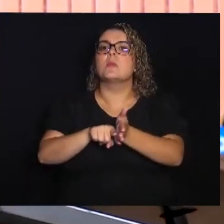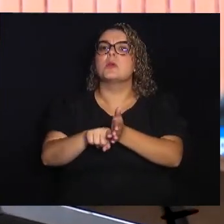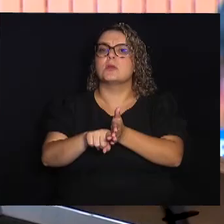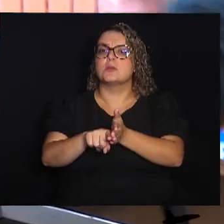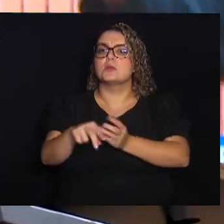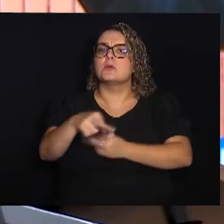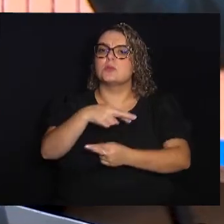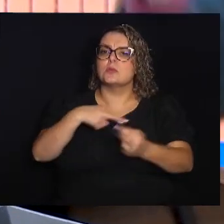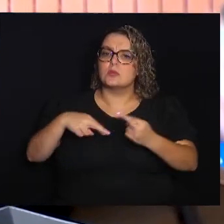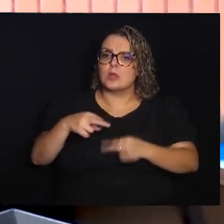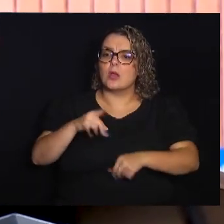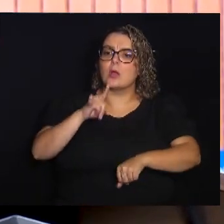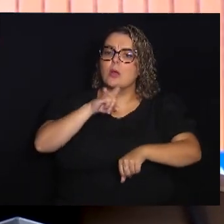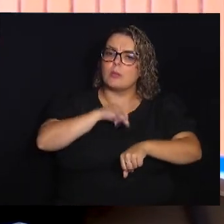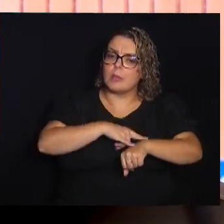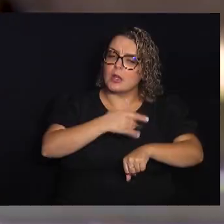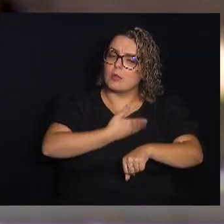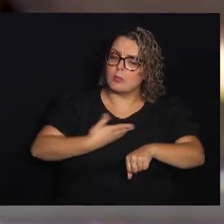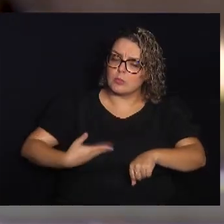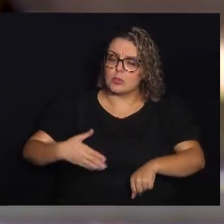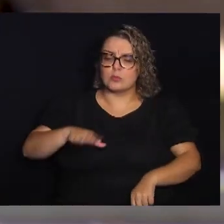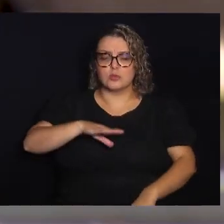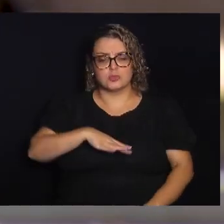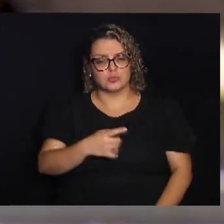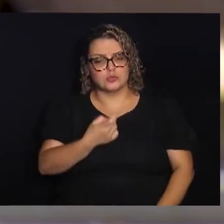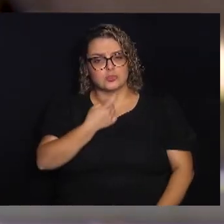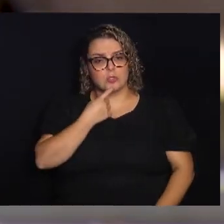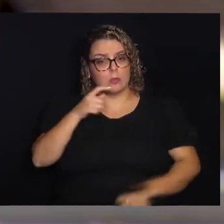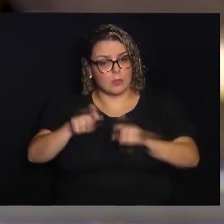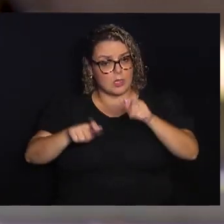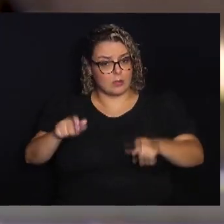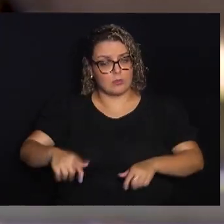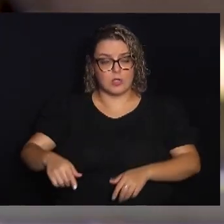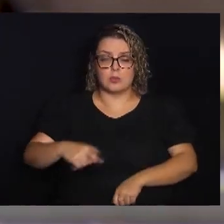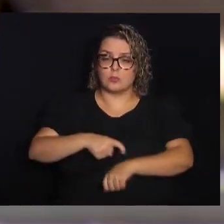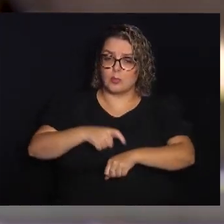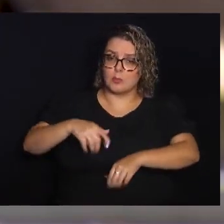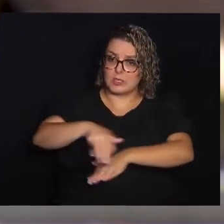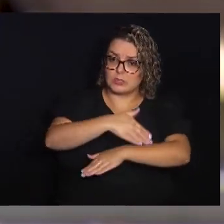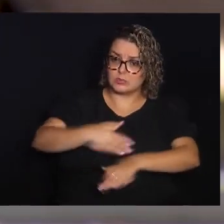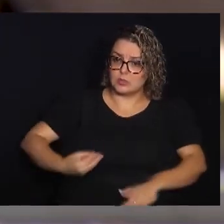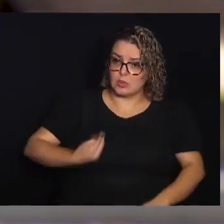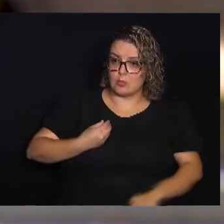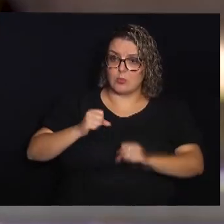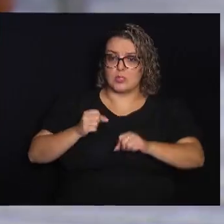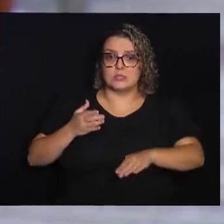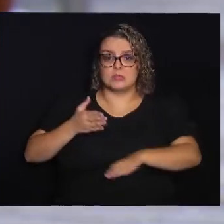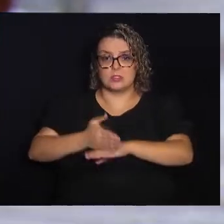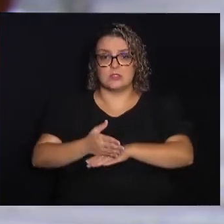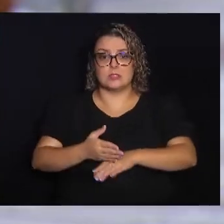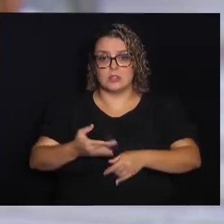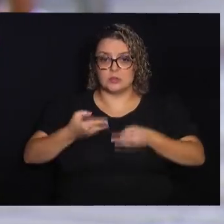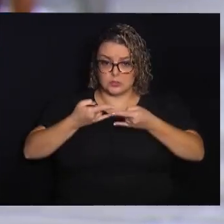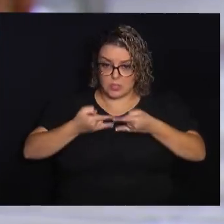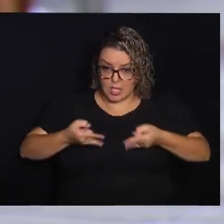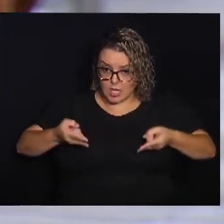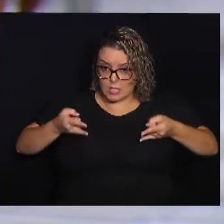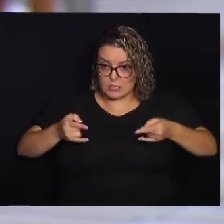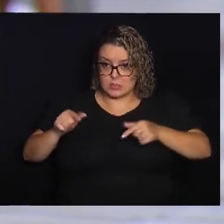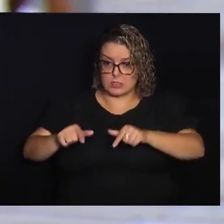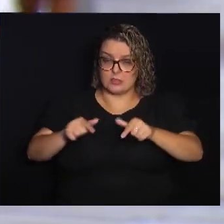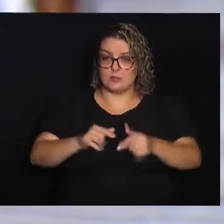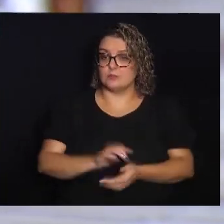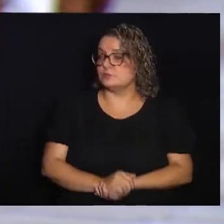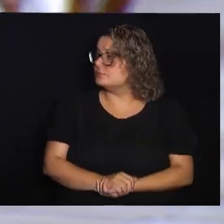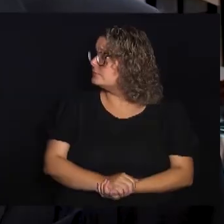um questionamento em relação aos banheiros públicos de Campinas, para as pessoas que estão em situação de rua possam ter o acesso aos